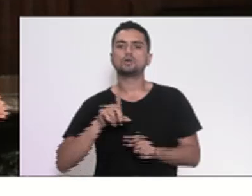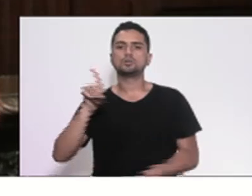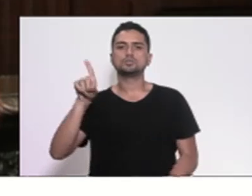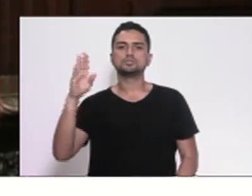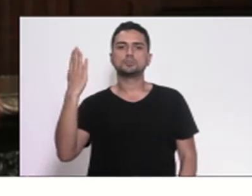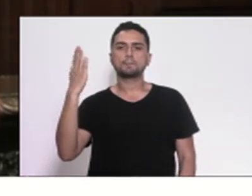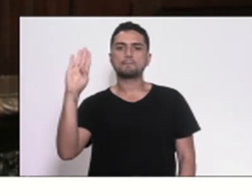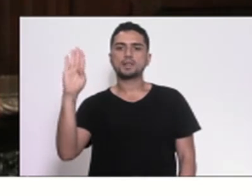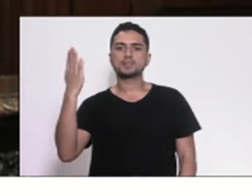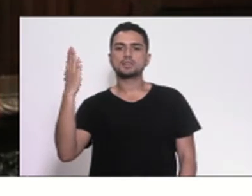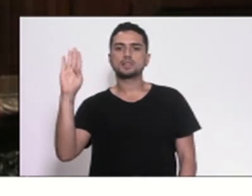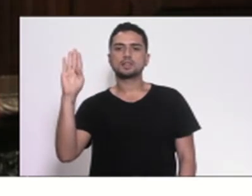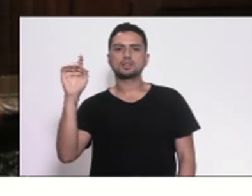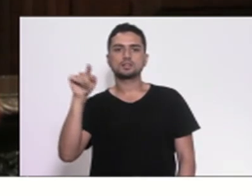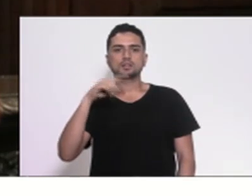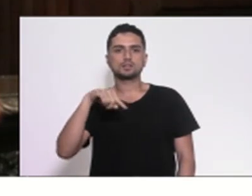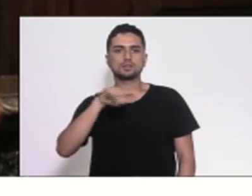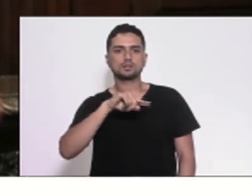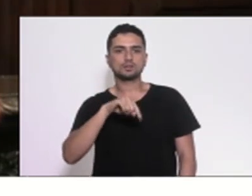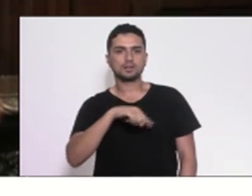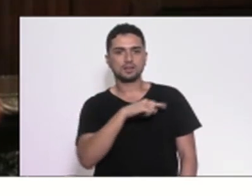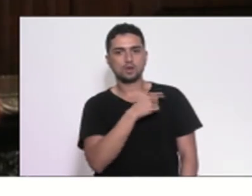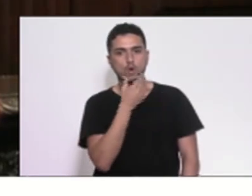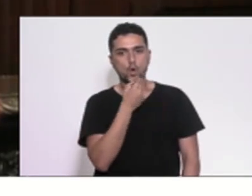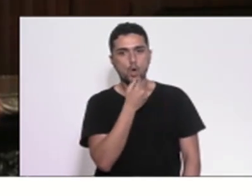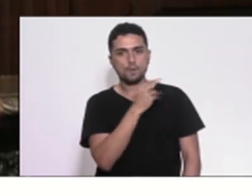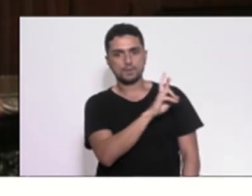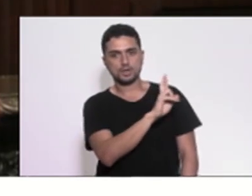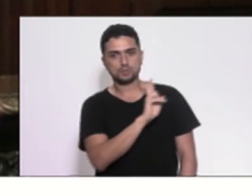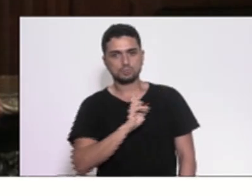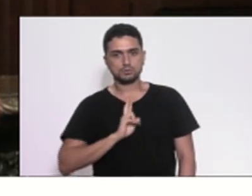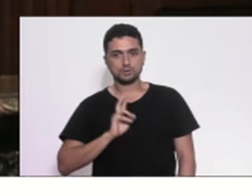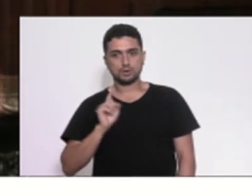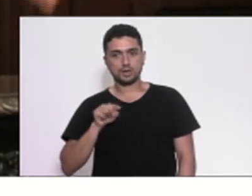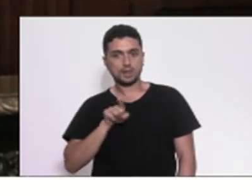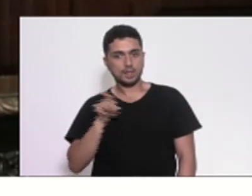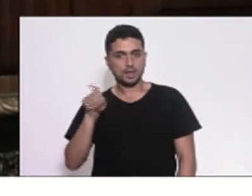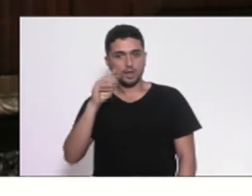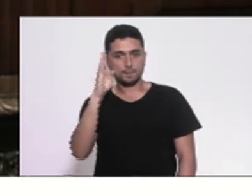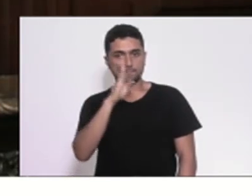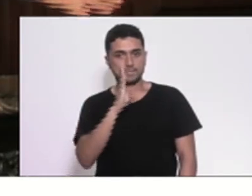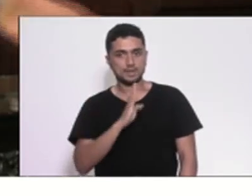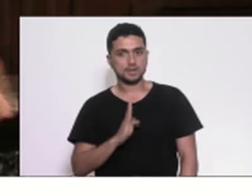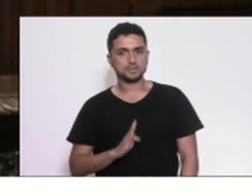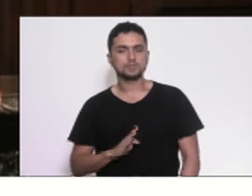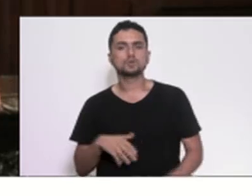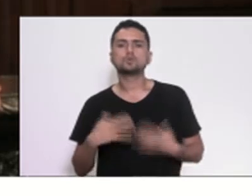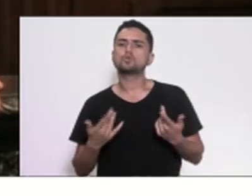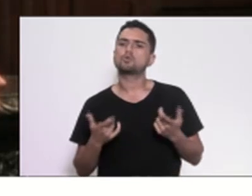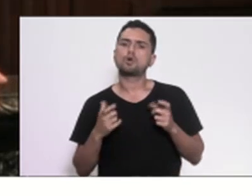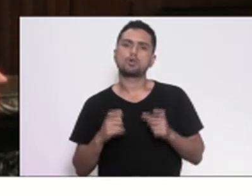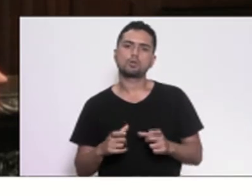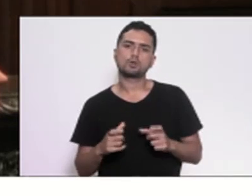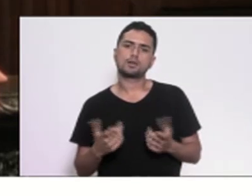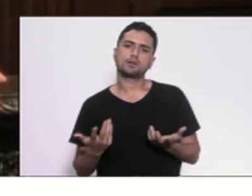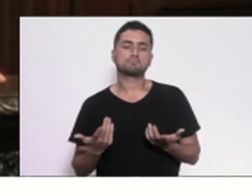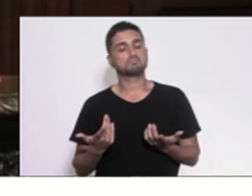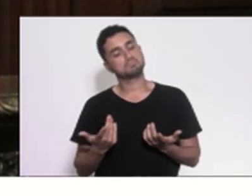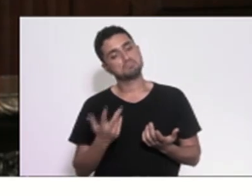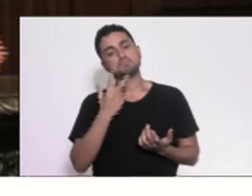madeira? Do Brasil. E de que lugar do Brasil?